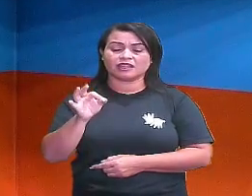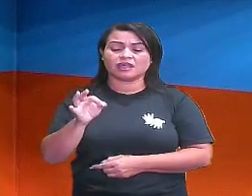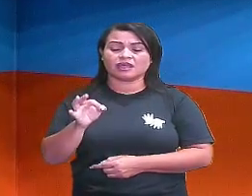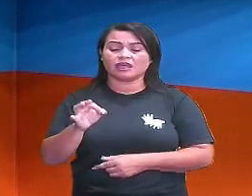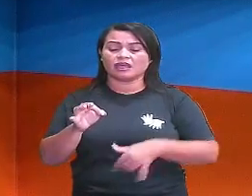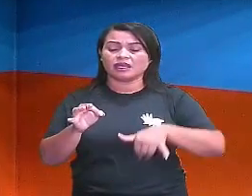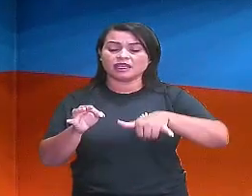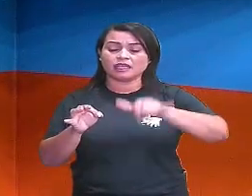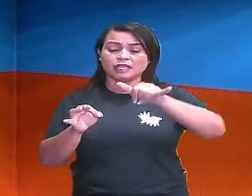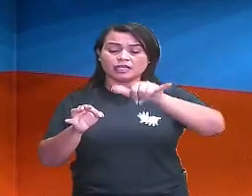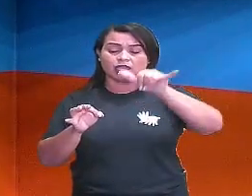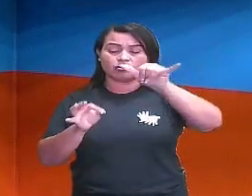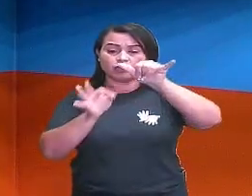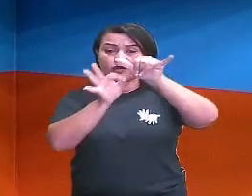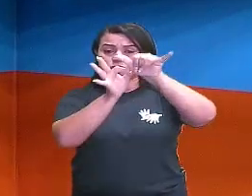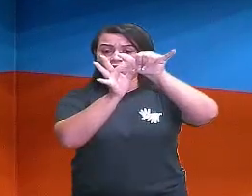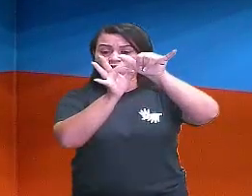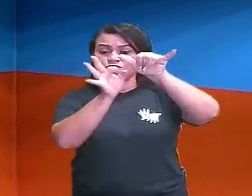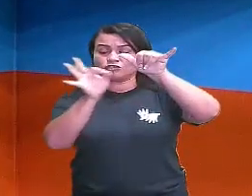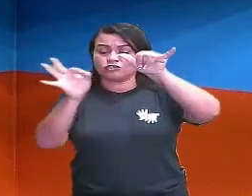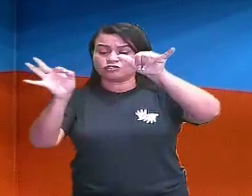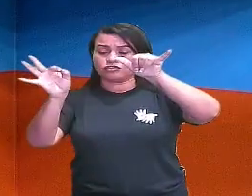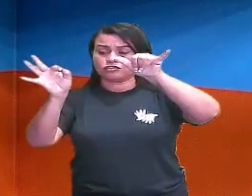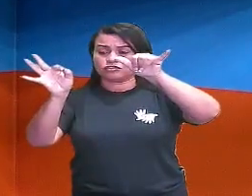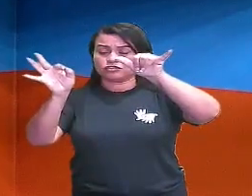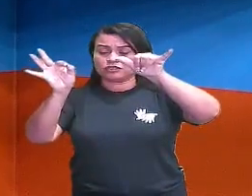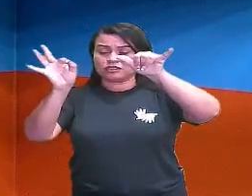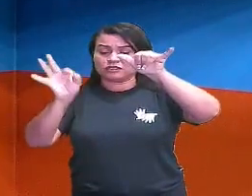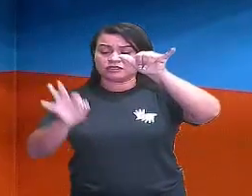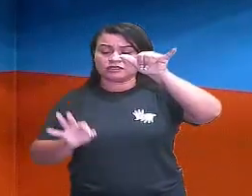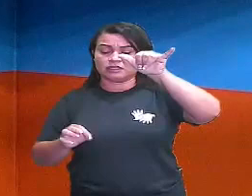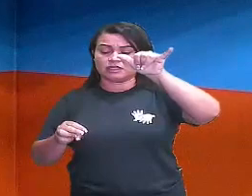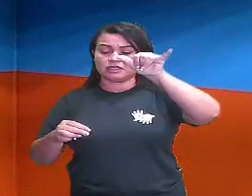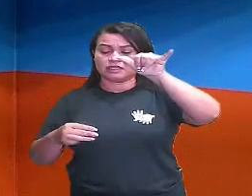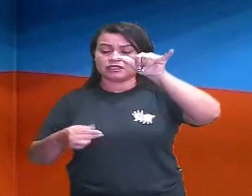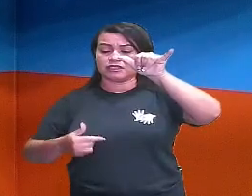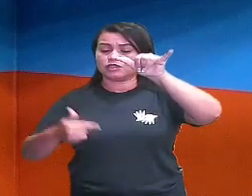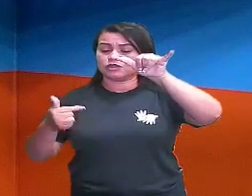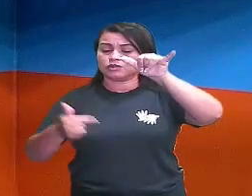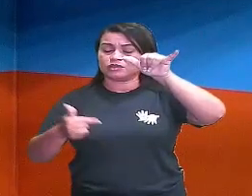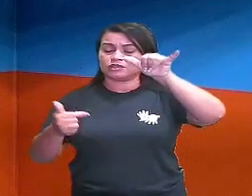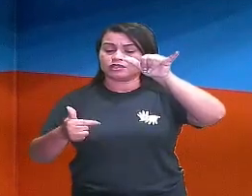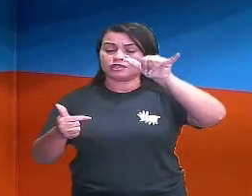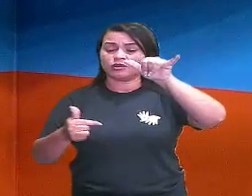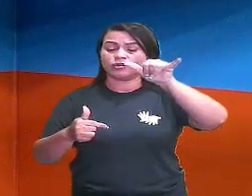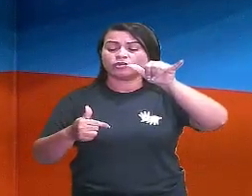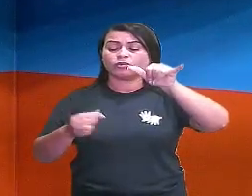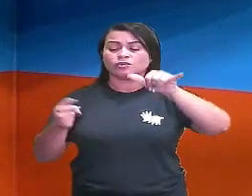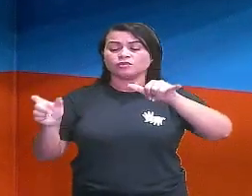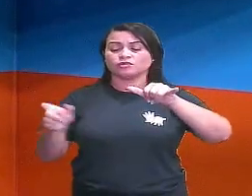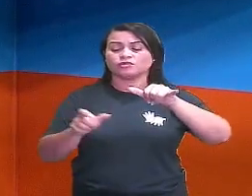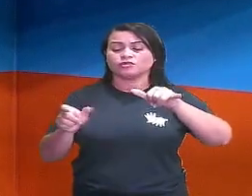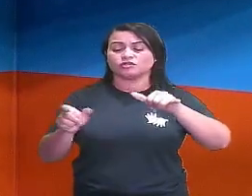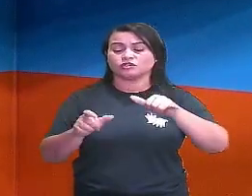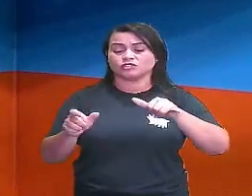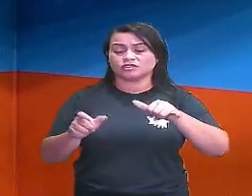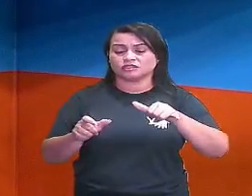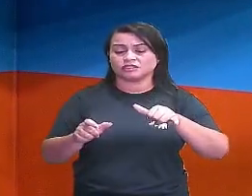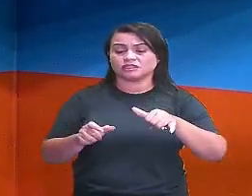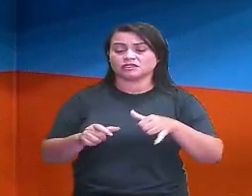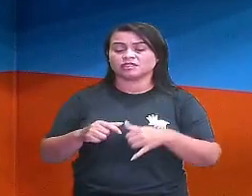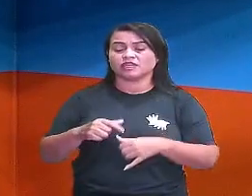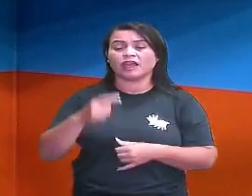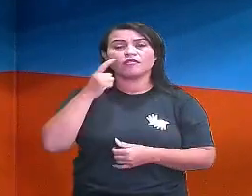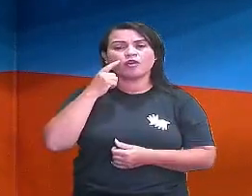eixo y, perpendicular, fazendo um ângulo de 90 graus. Essa daqui, ó, ela vai ficar paralela